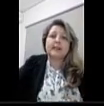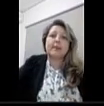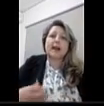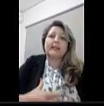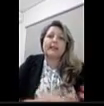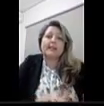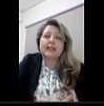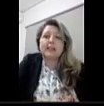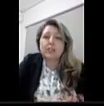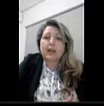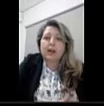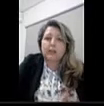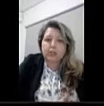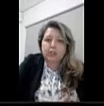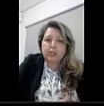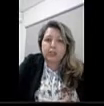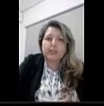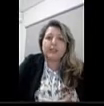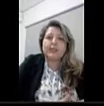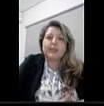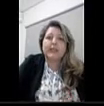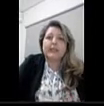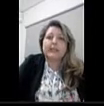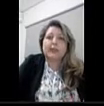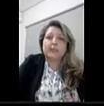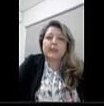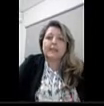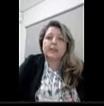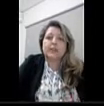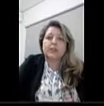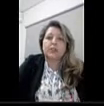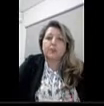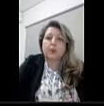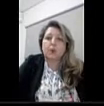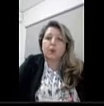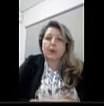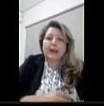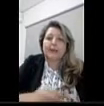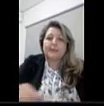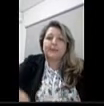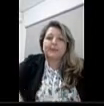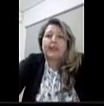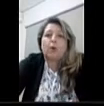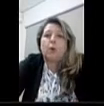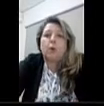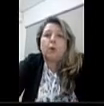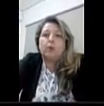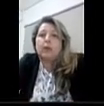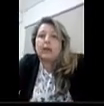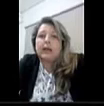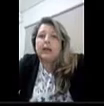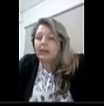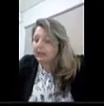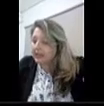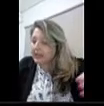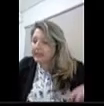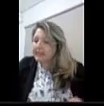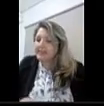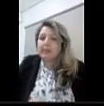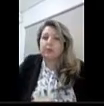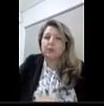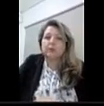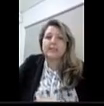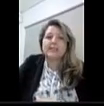vocês trabalhem em sala de aula no dia a dia. Então, por exemplo, a gente preocupar com a